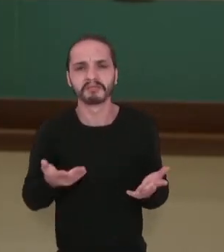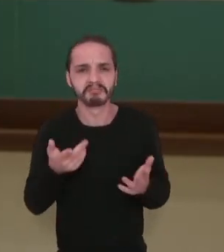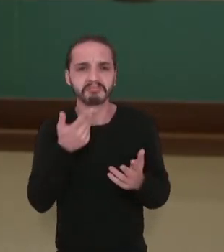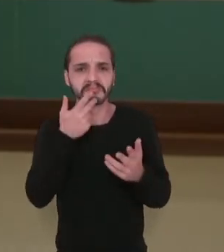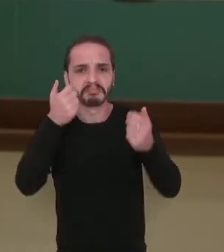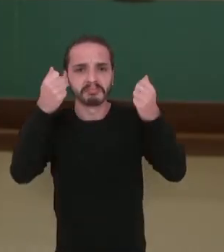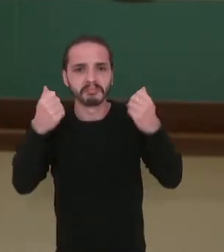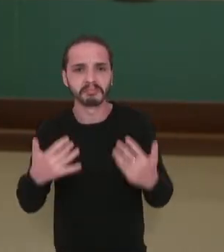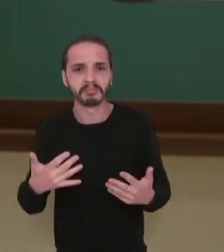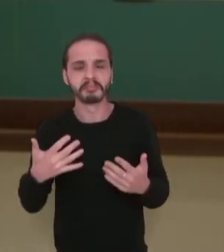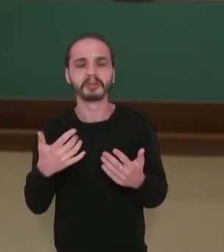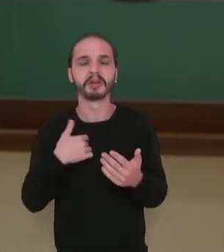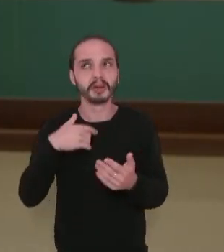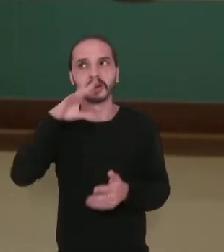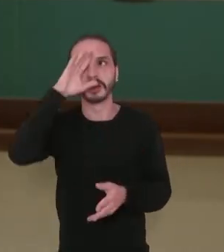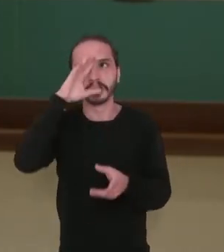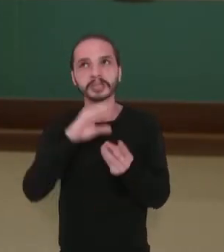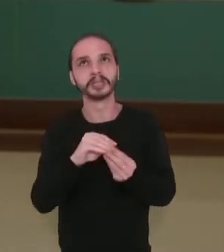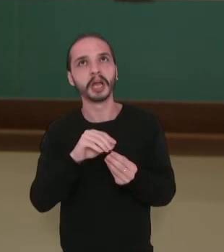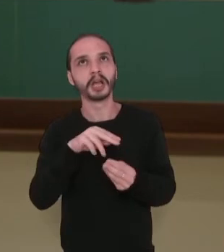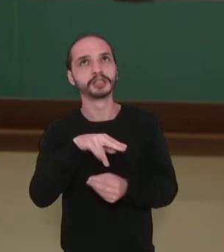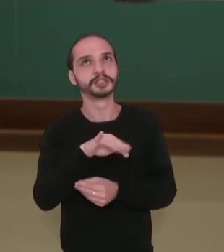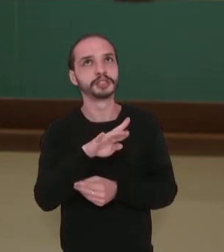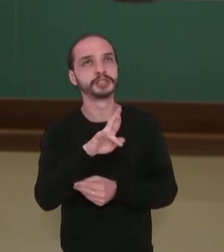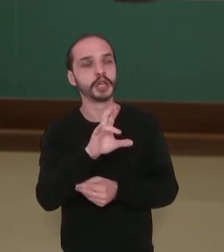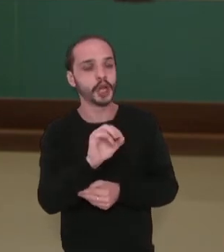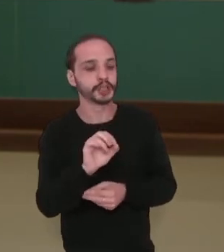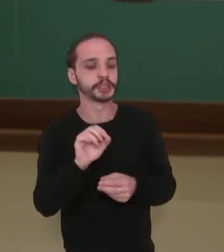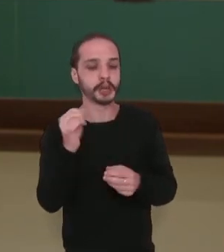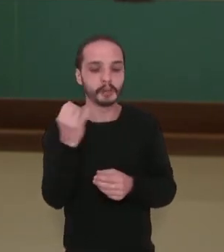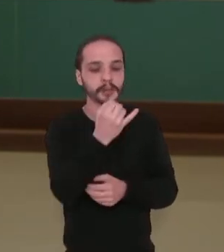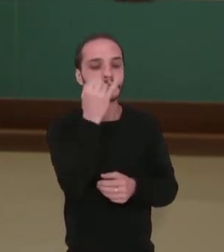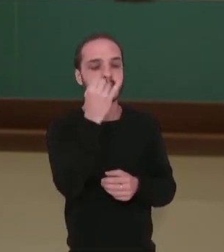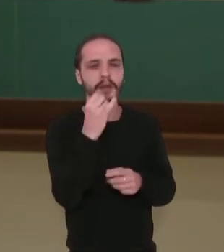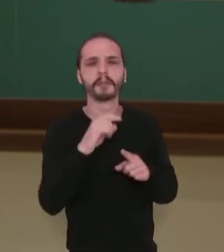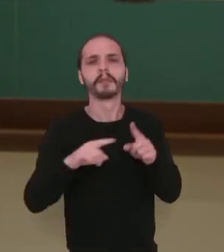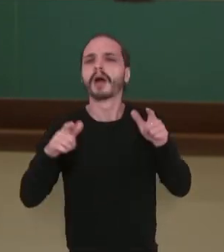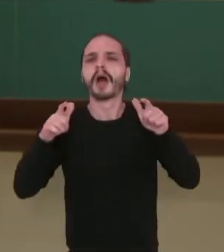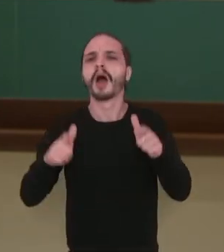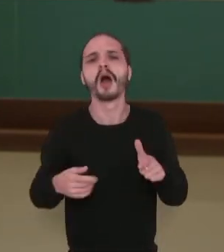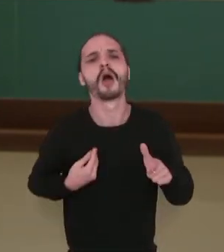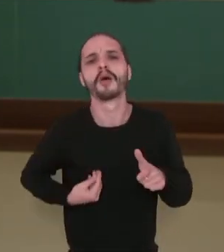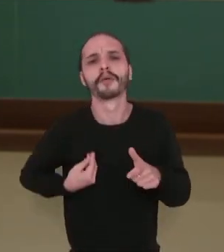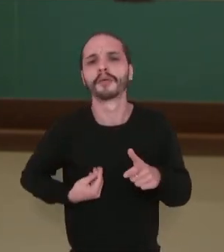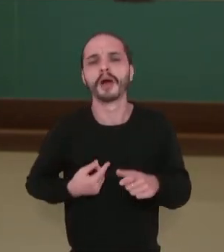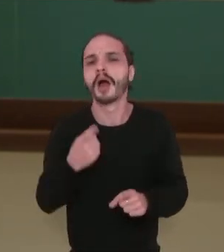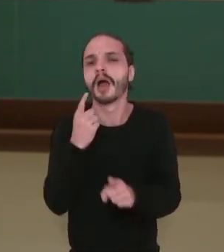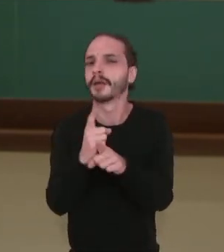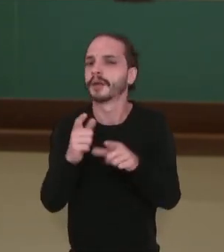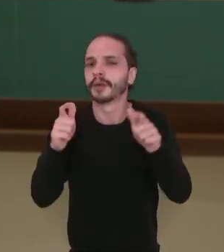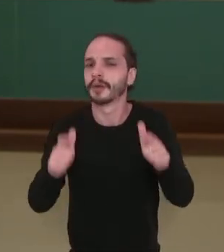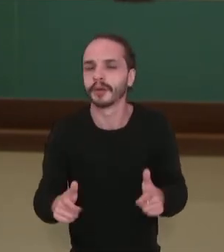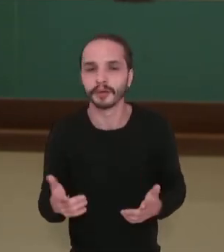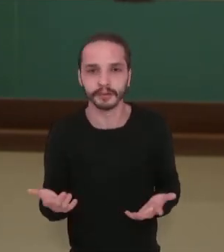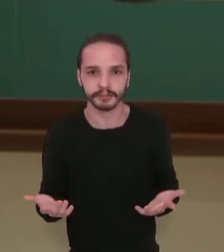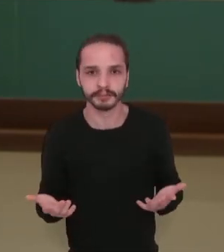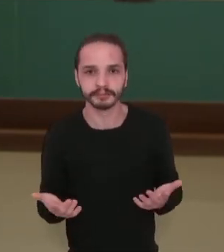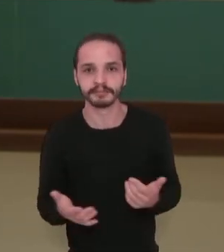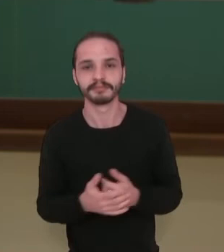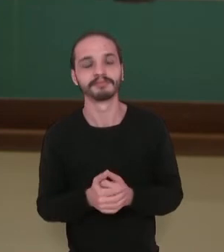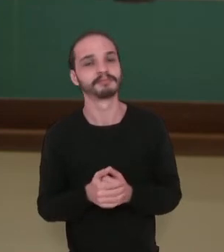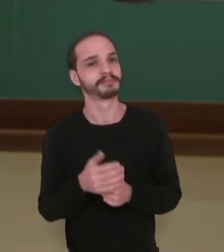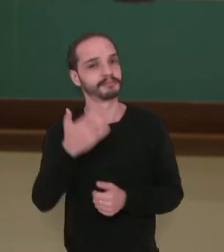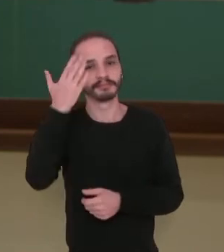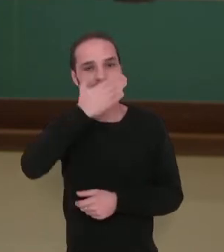né? Eu entendi o ciclo do nitrogênio, a importância, mas onde que vive? Onde que eu vou encontrar? Você não